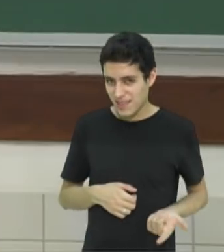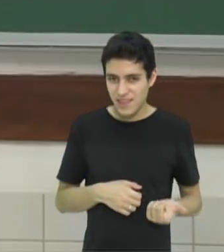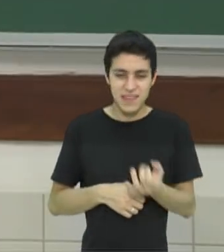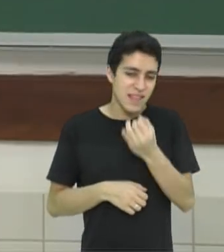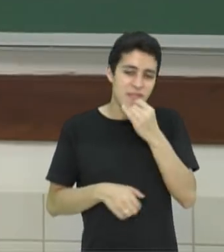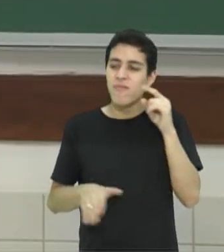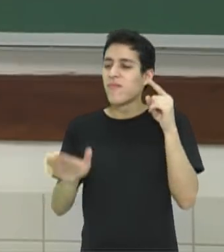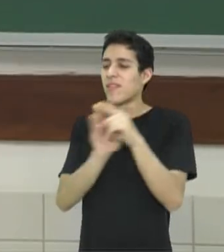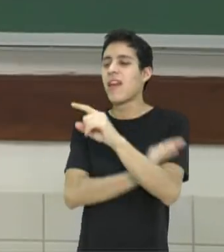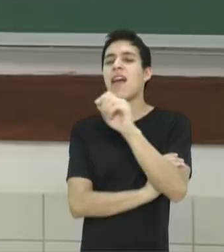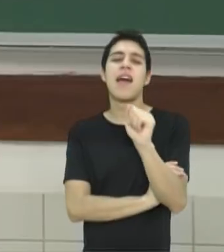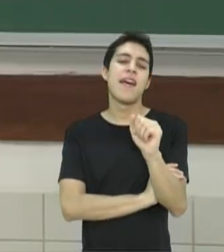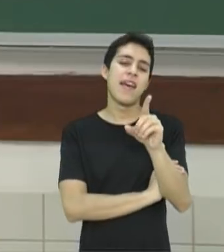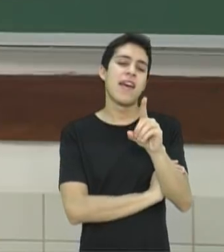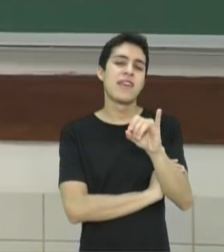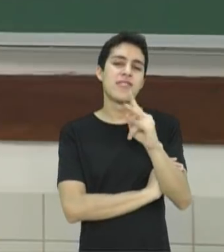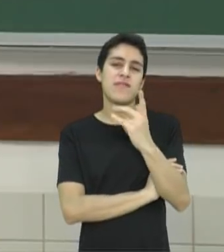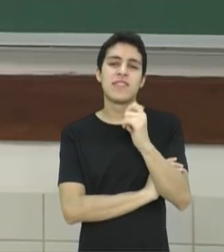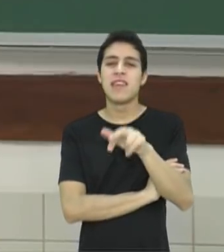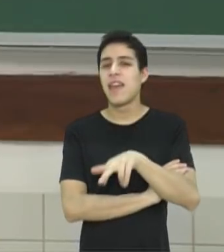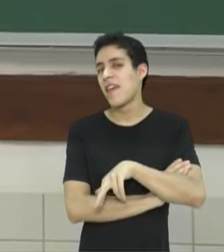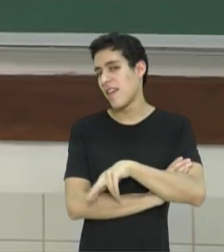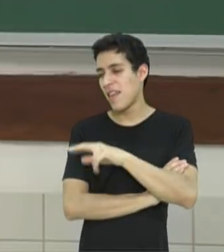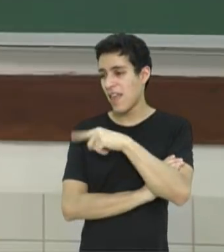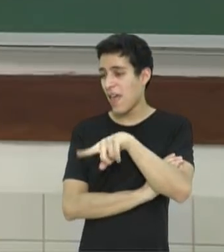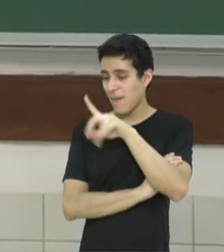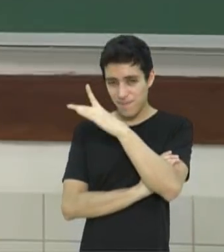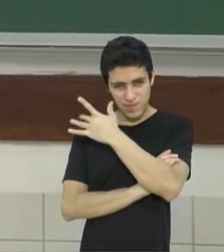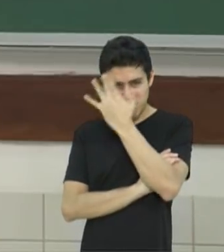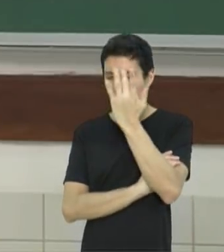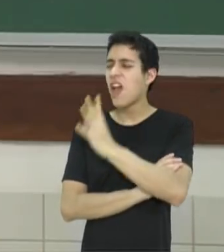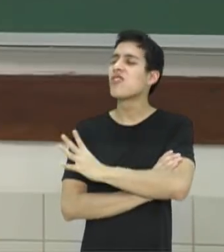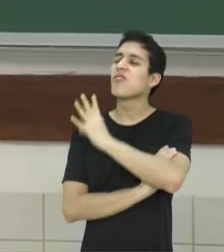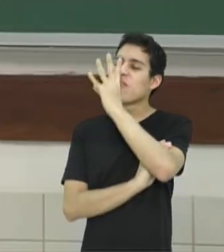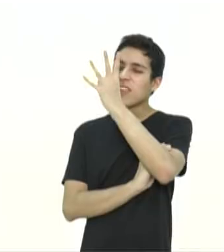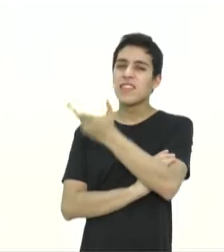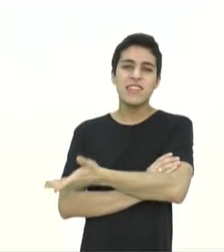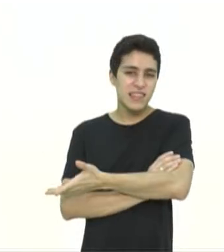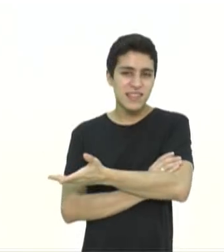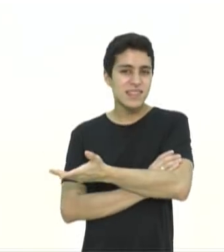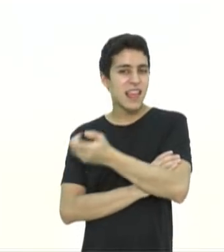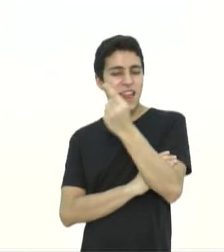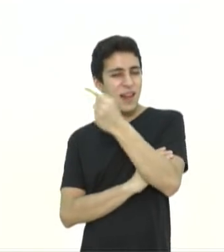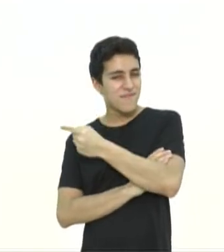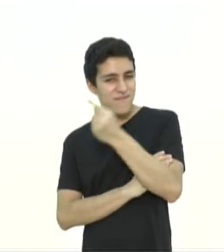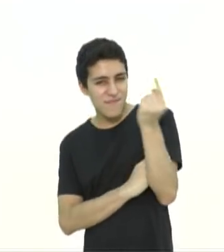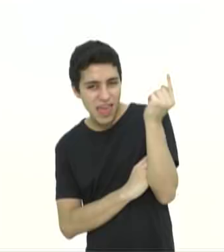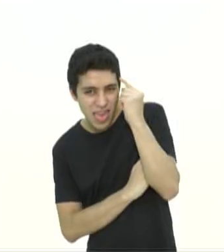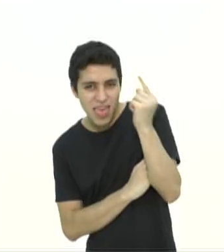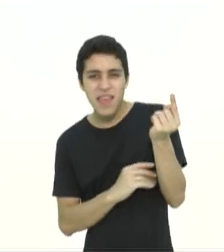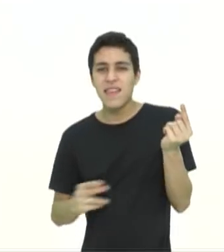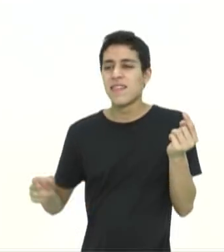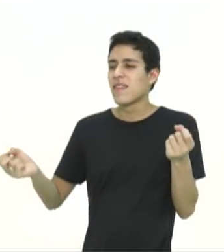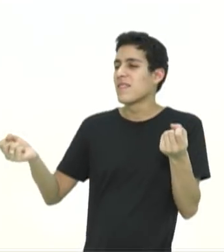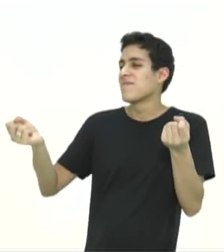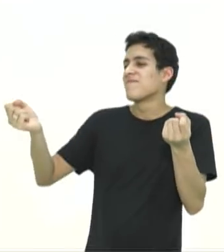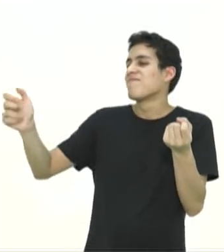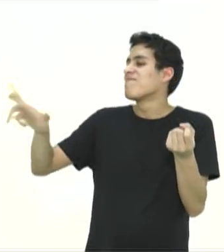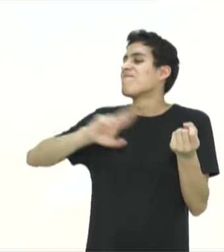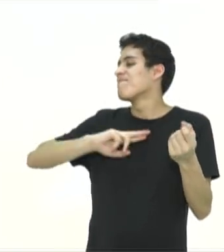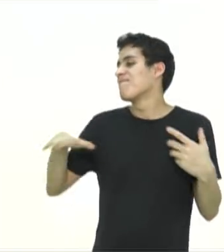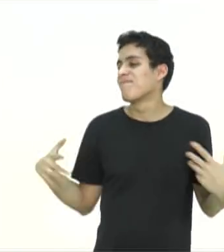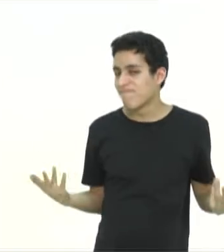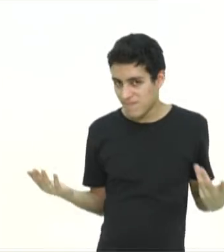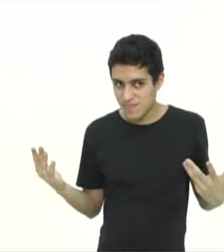alguém adivinhar alguma coisa para mim, olha lá, eu quero que ela pense, que ela fale de pronto alguma